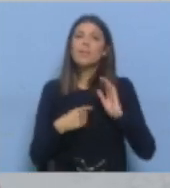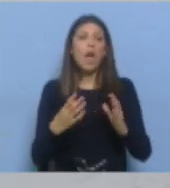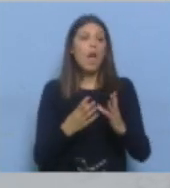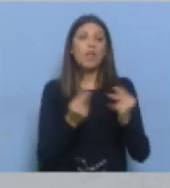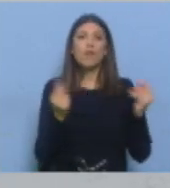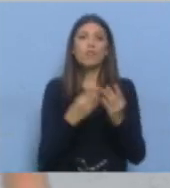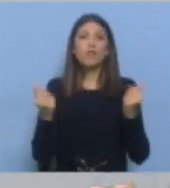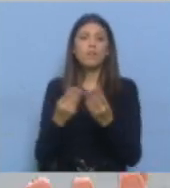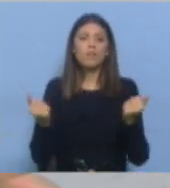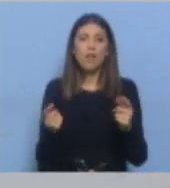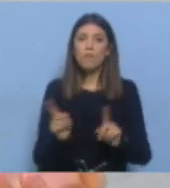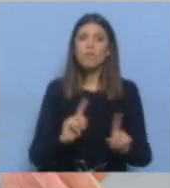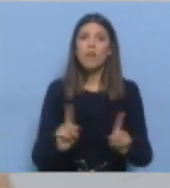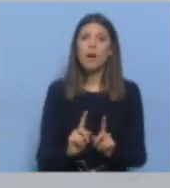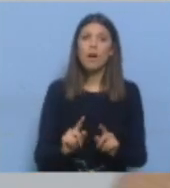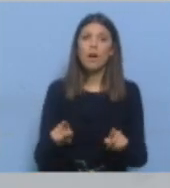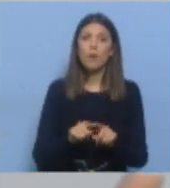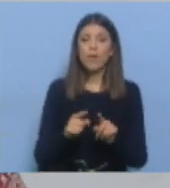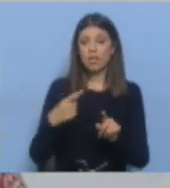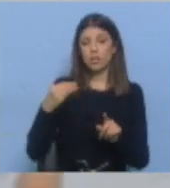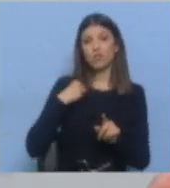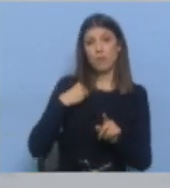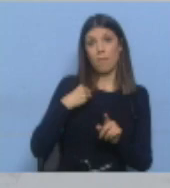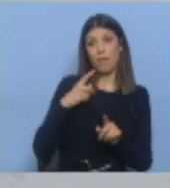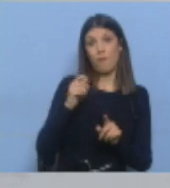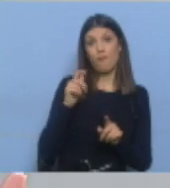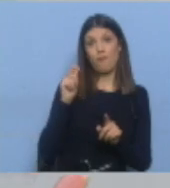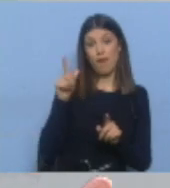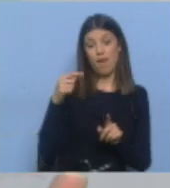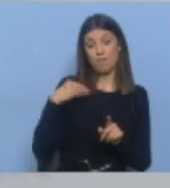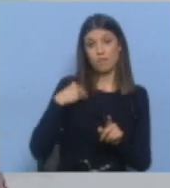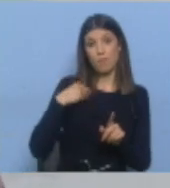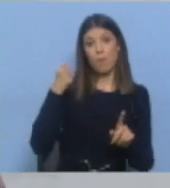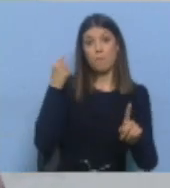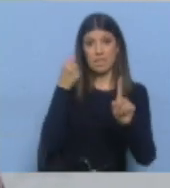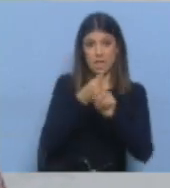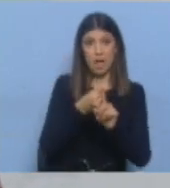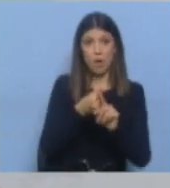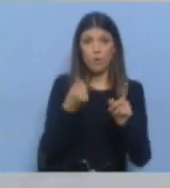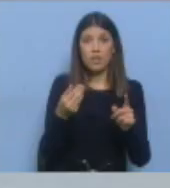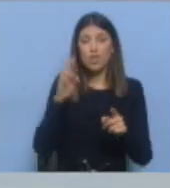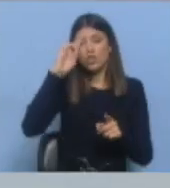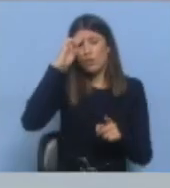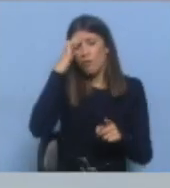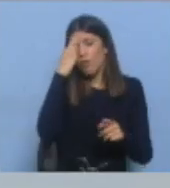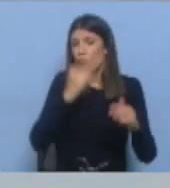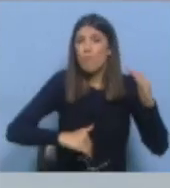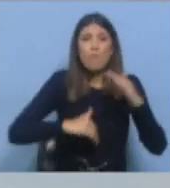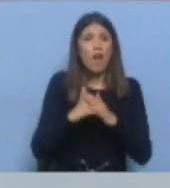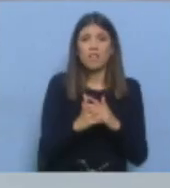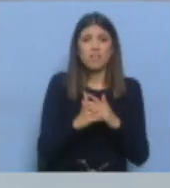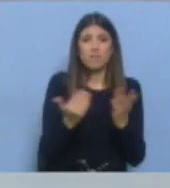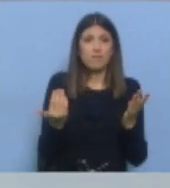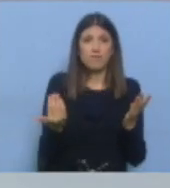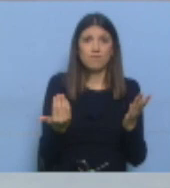Quer dizer, foi chamado, à luz da fé, foi chamado para uma missão e dá o que pode. Mas há expectativas, sim, não é? Eu penso...